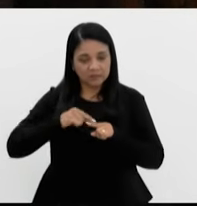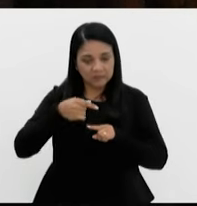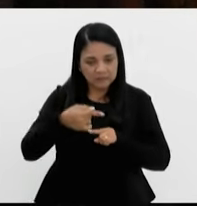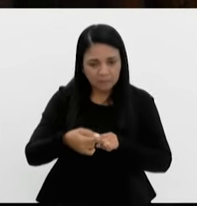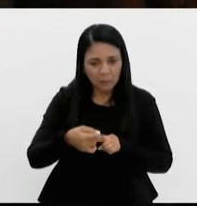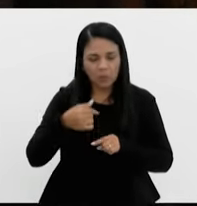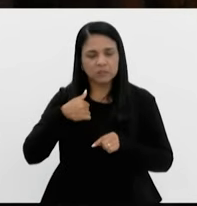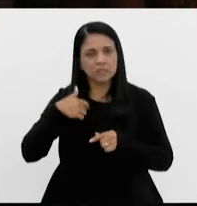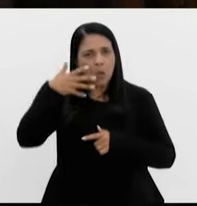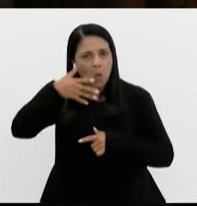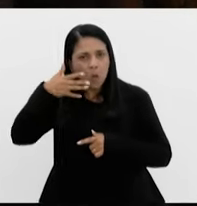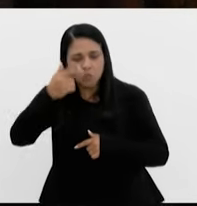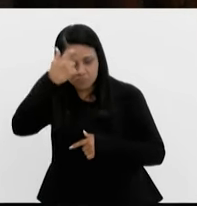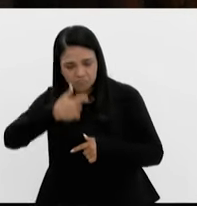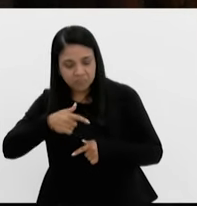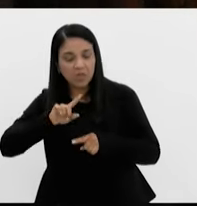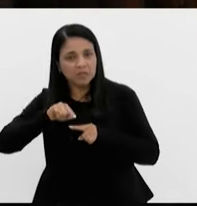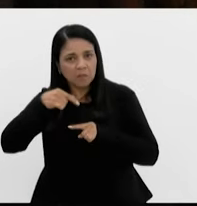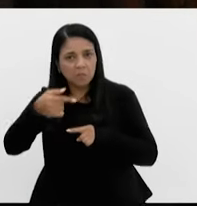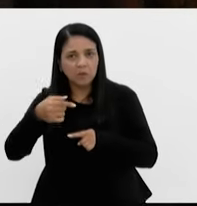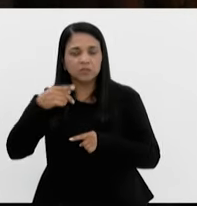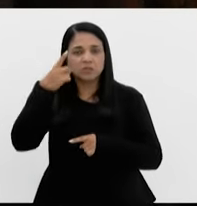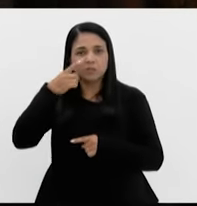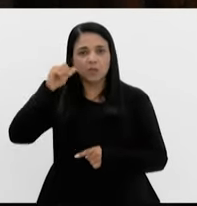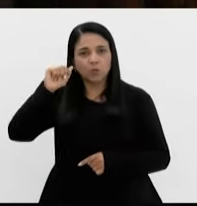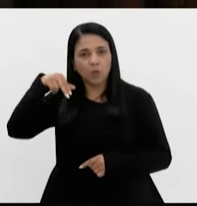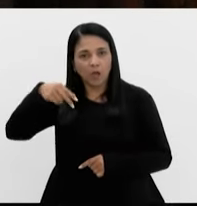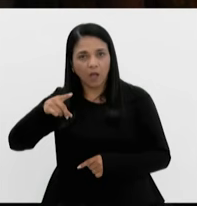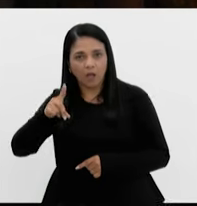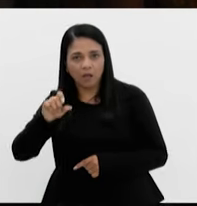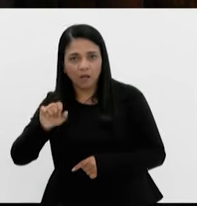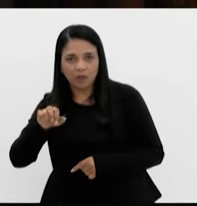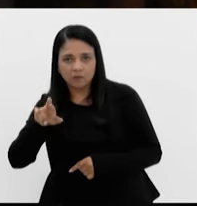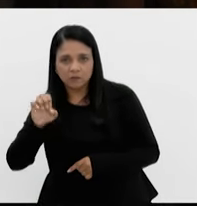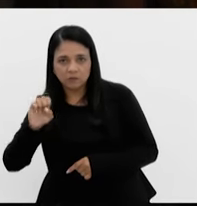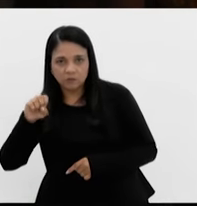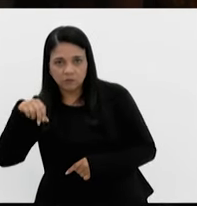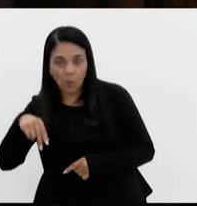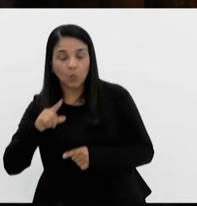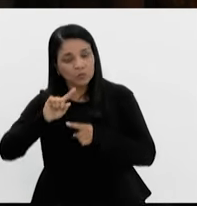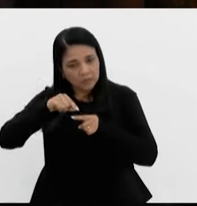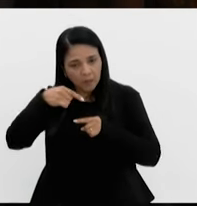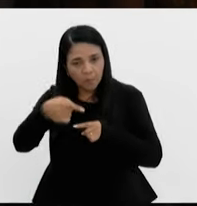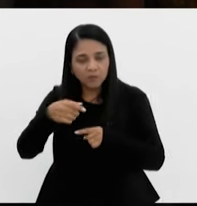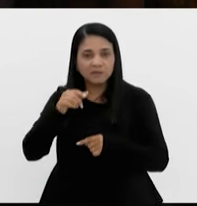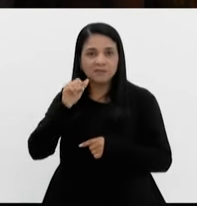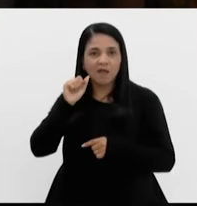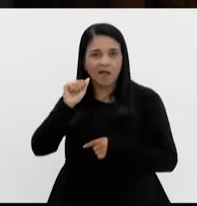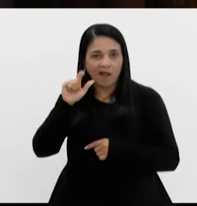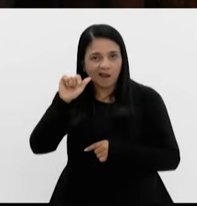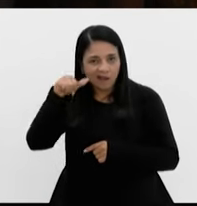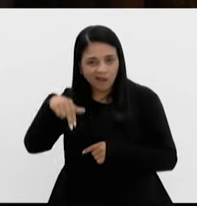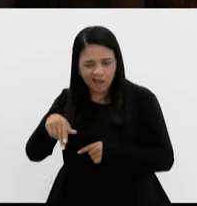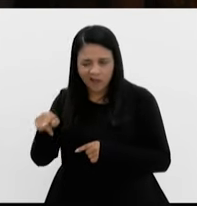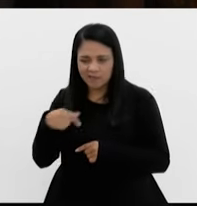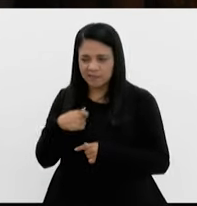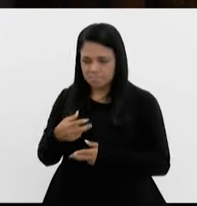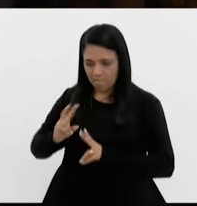fala depois da fala do deputado Alan Lopes ele viu que o pau tava quebrando pro lombo